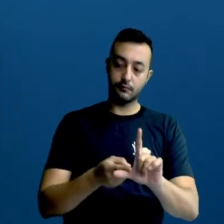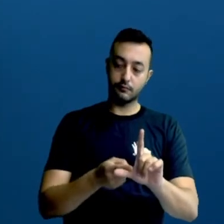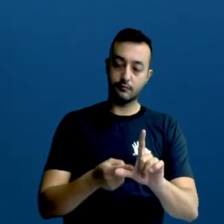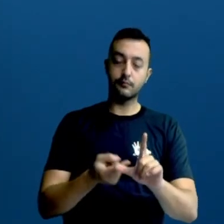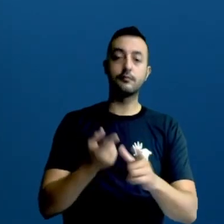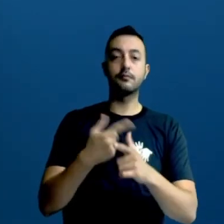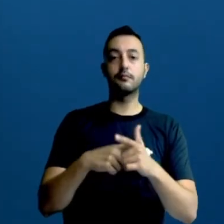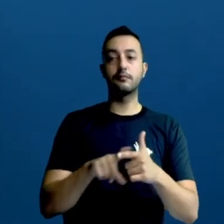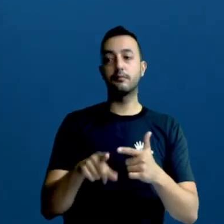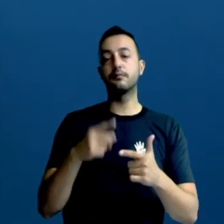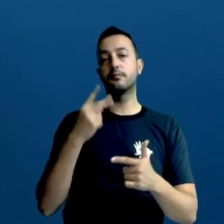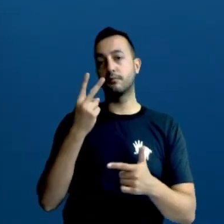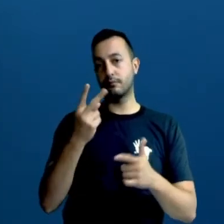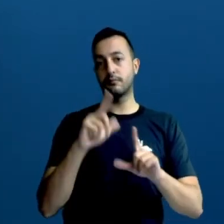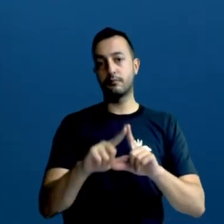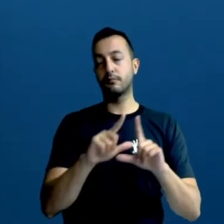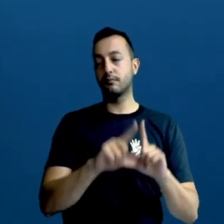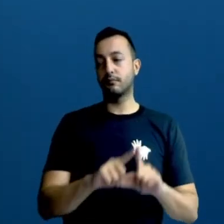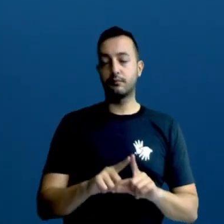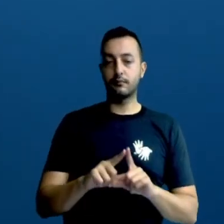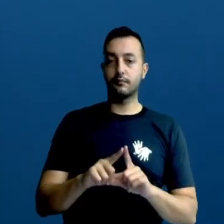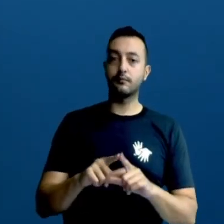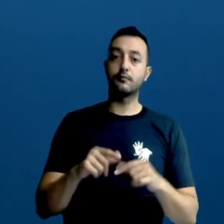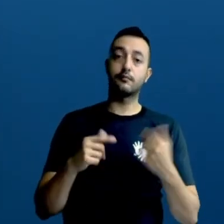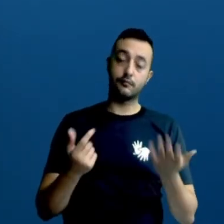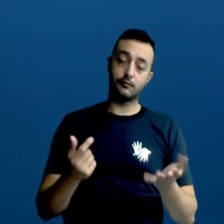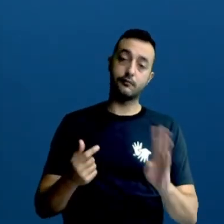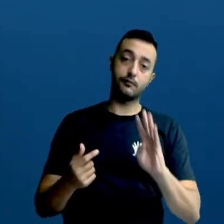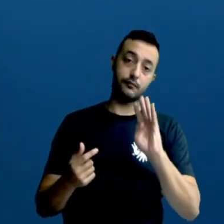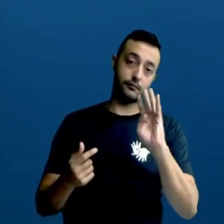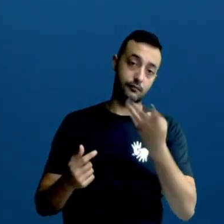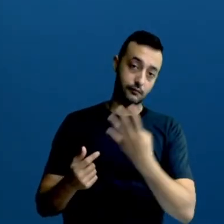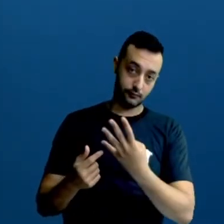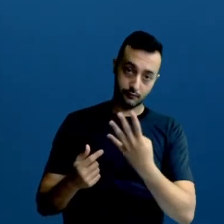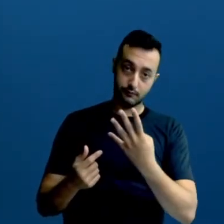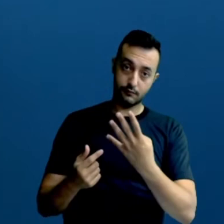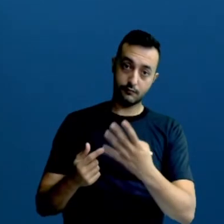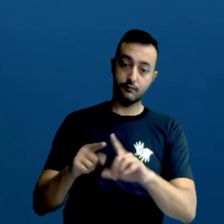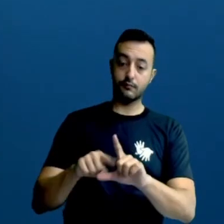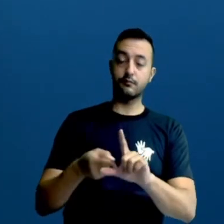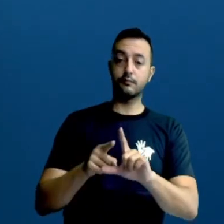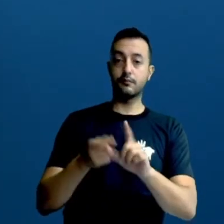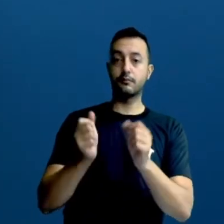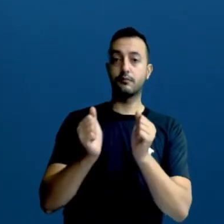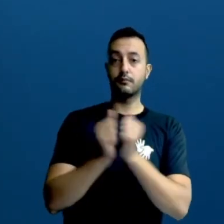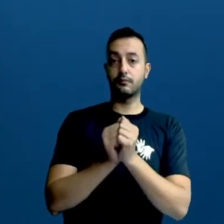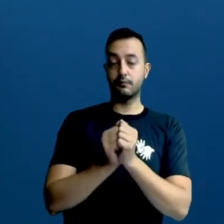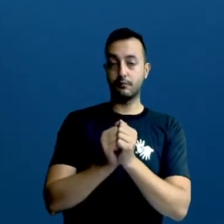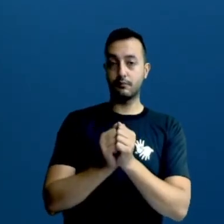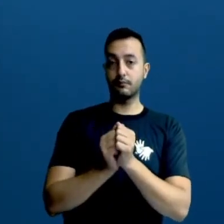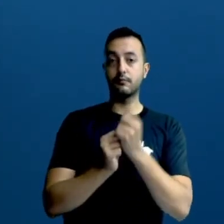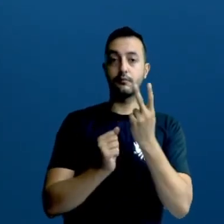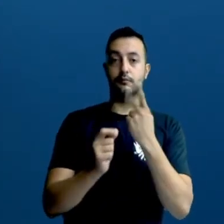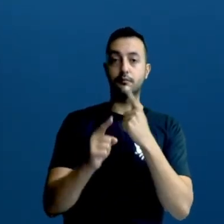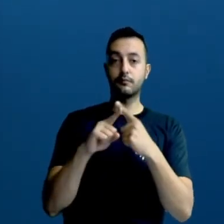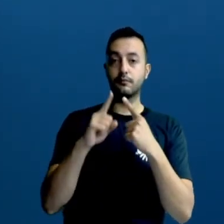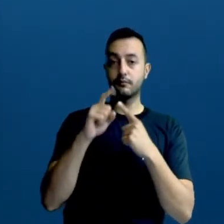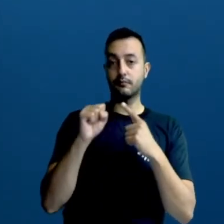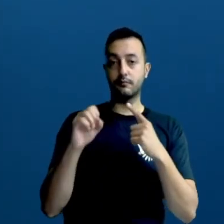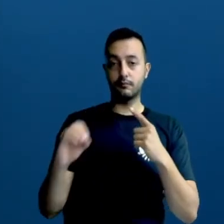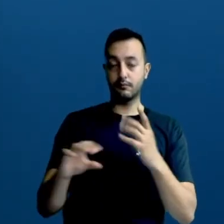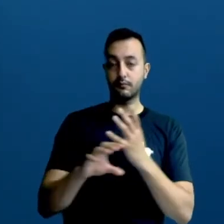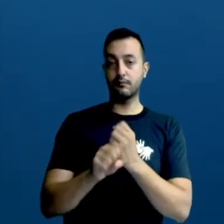ele não é dividido em 2 triângulos, então os 4 ângulos juntos devem dar 2 vezes 180, que